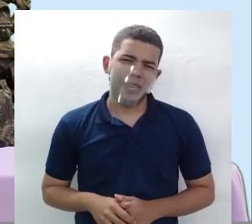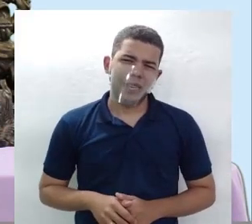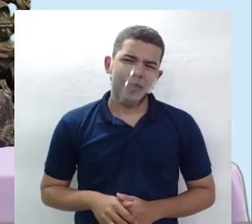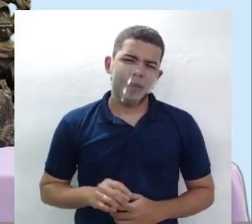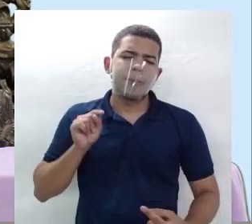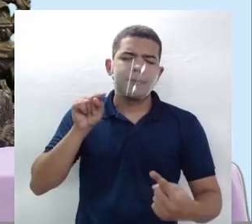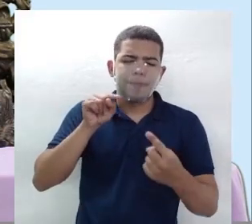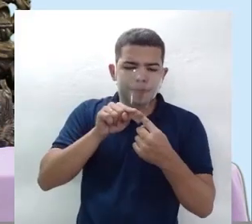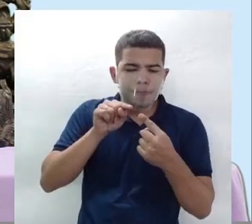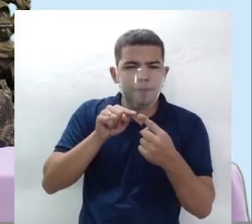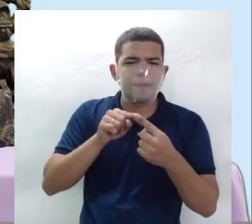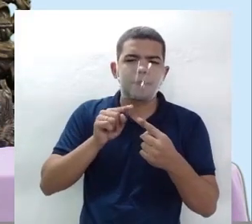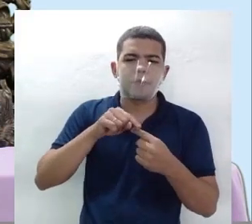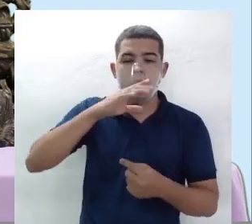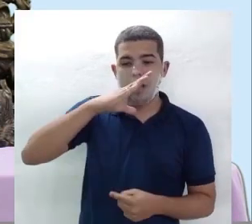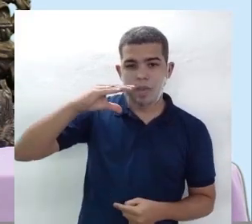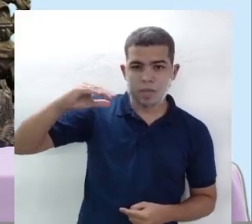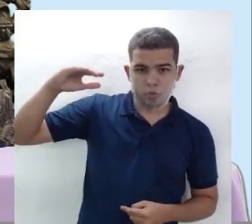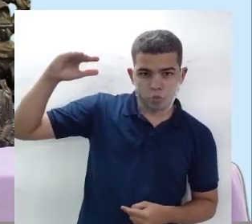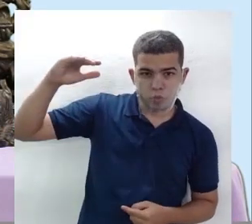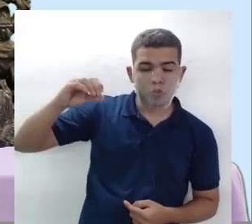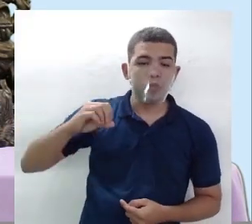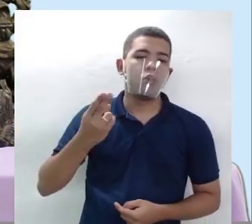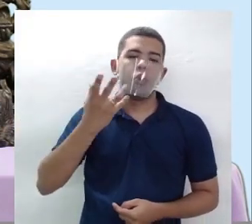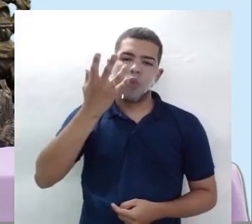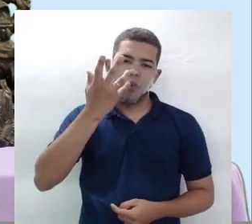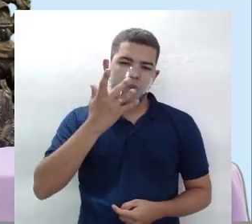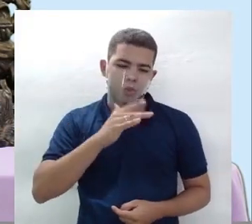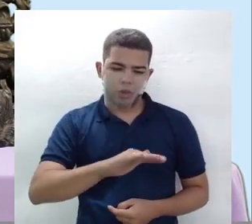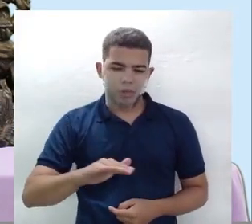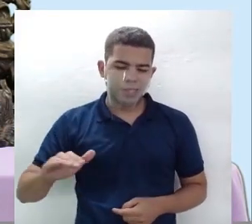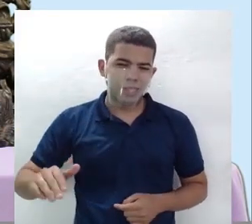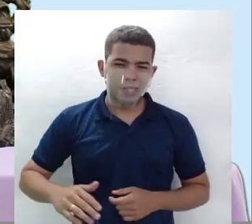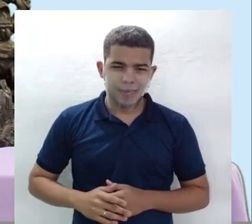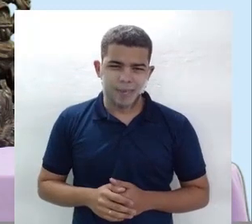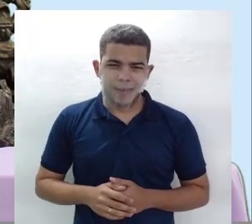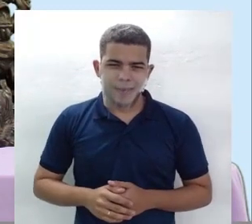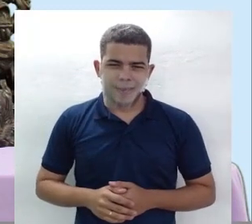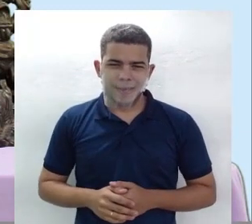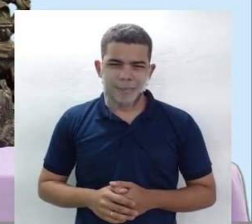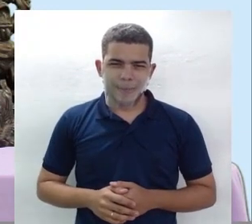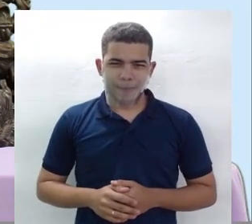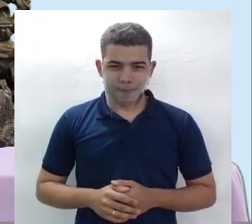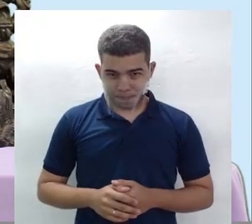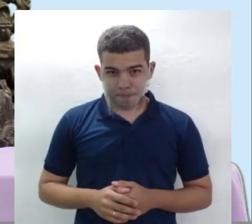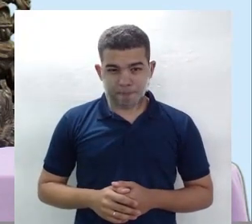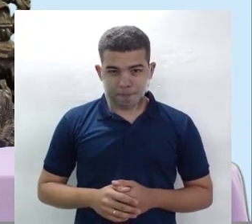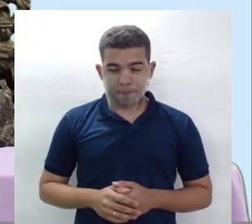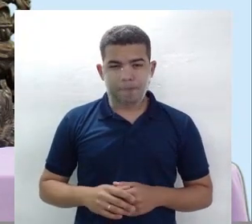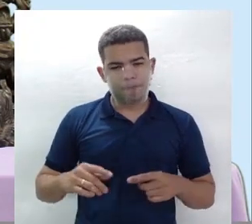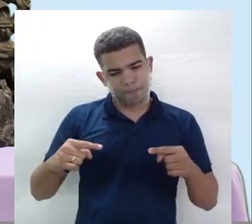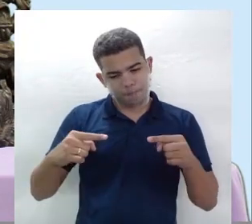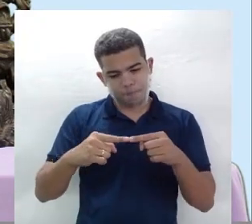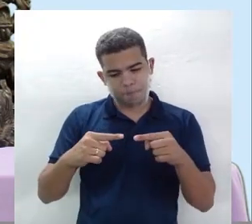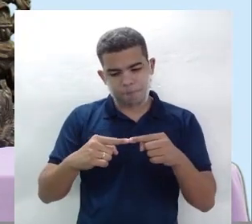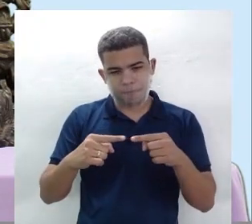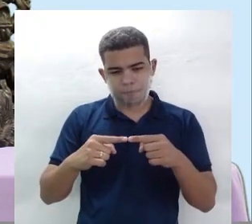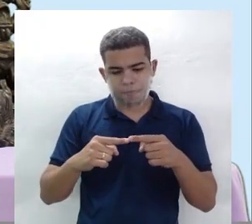tanto em adultos quanto em crianças. Eu falei aí das células a